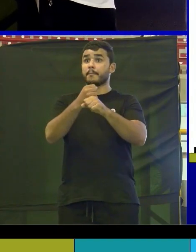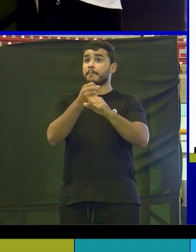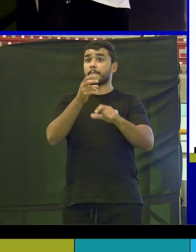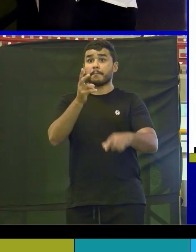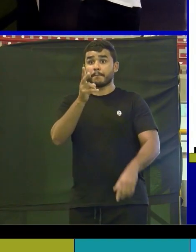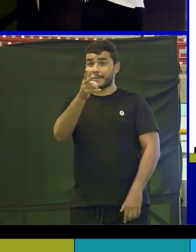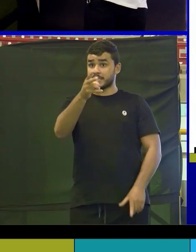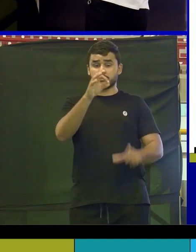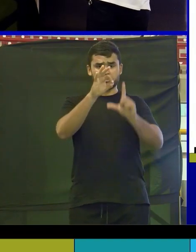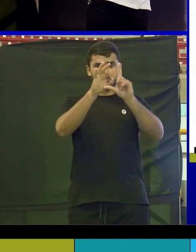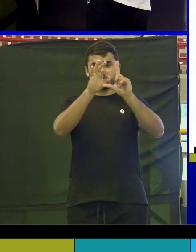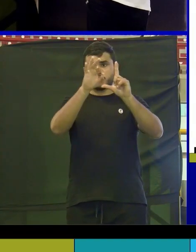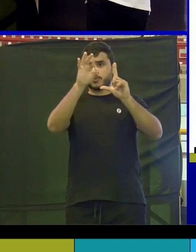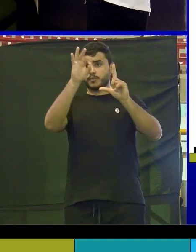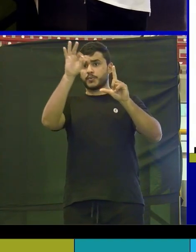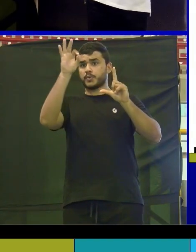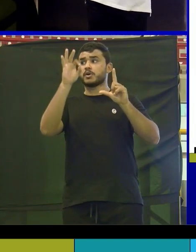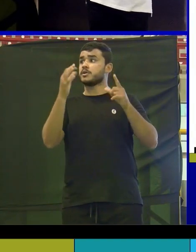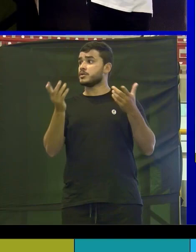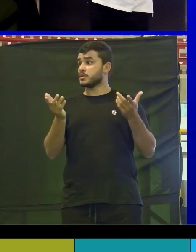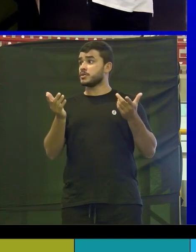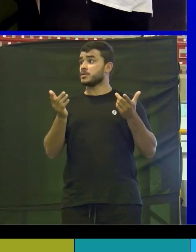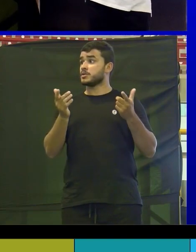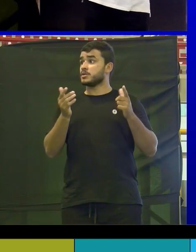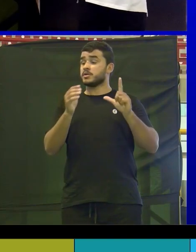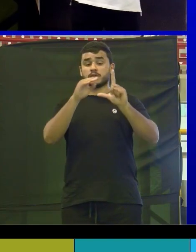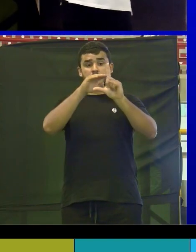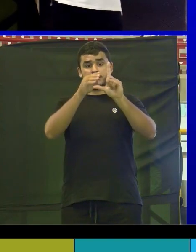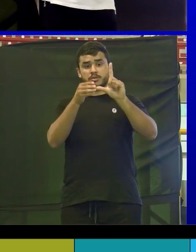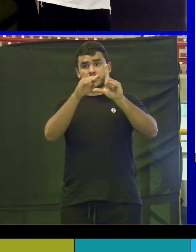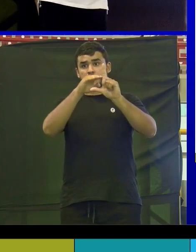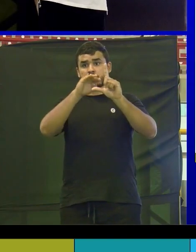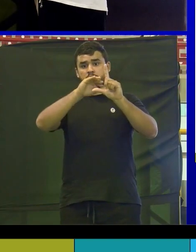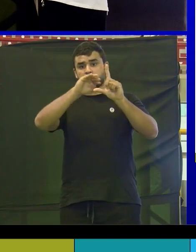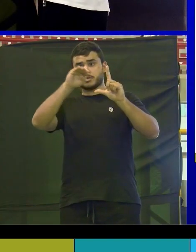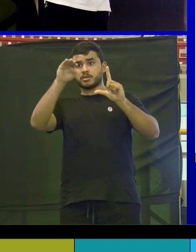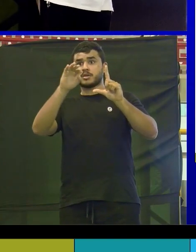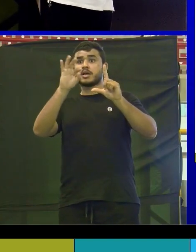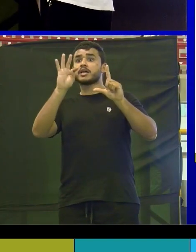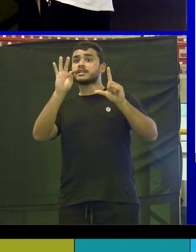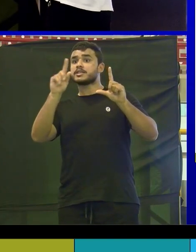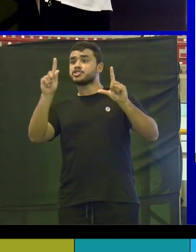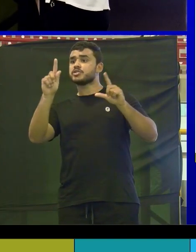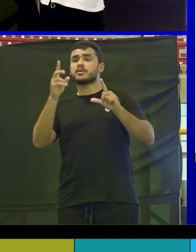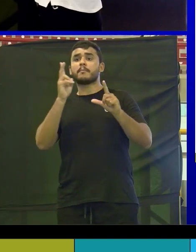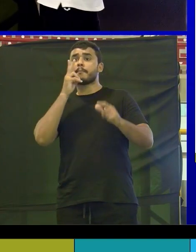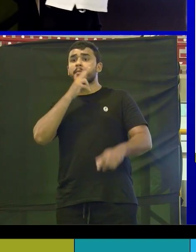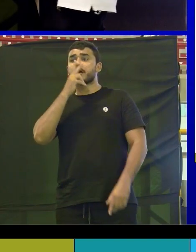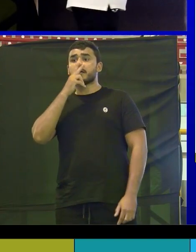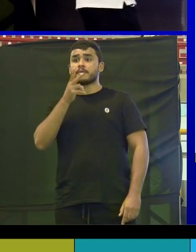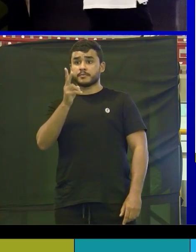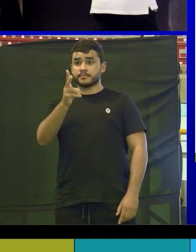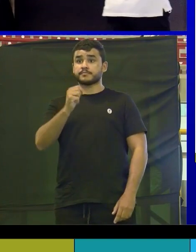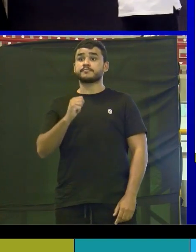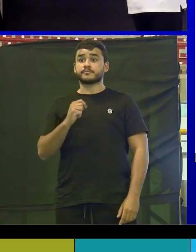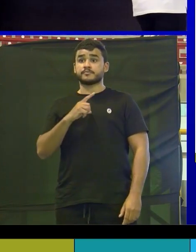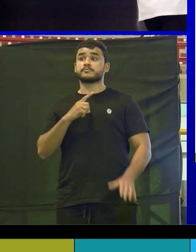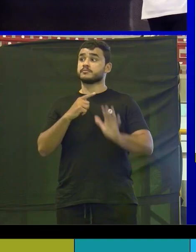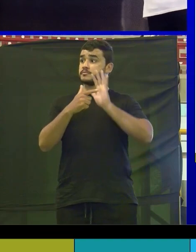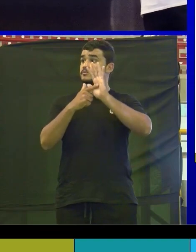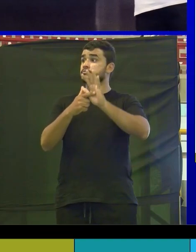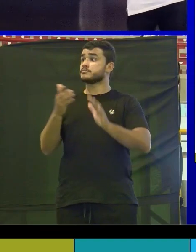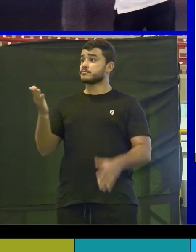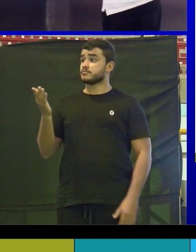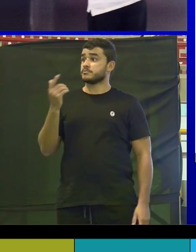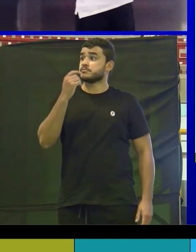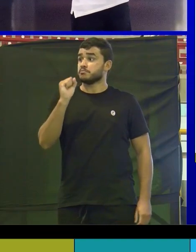a tangente é a mesma. Isso quer dizer que o ângulo é o mesmo. Então, eu